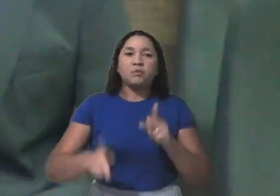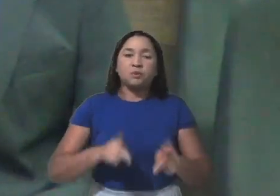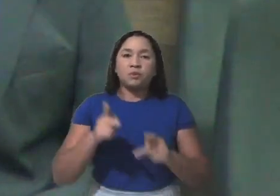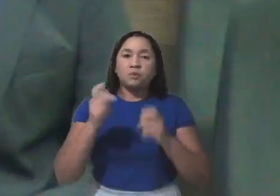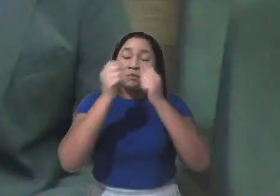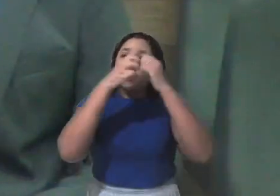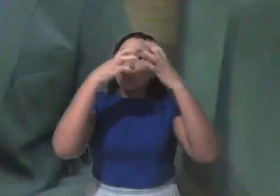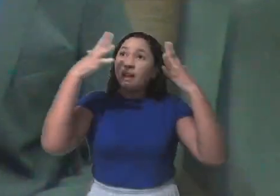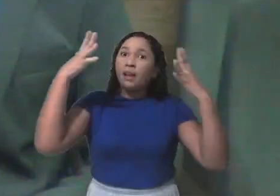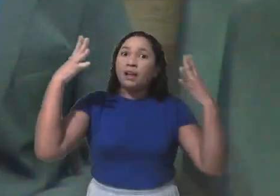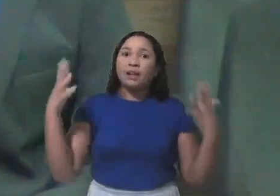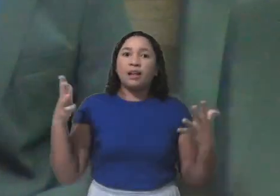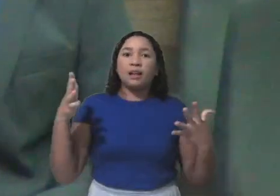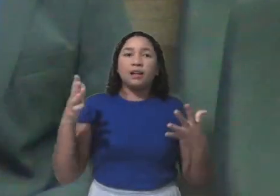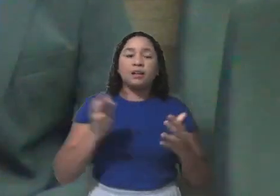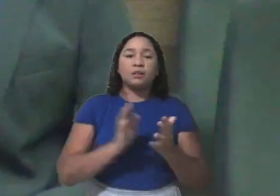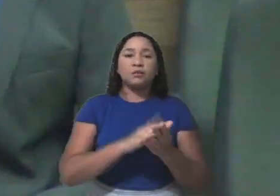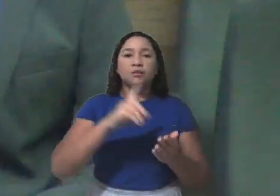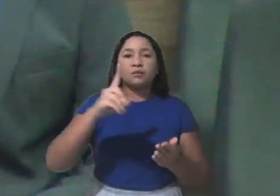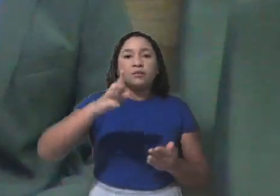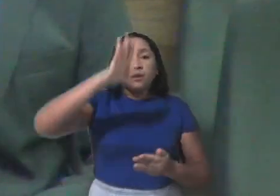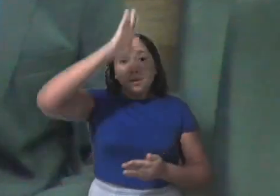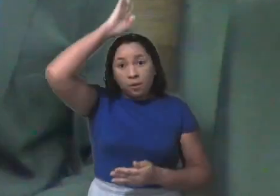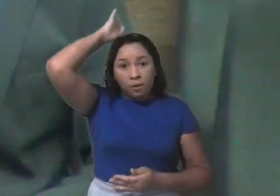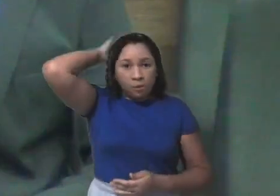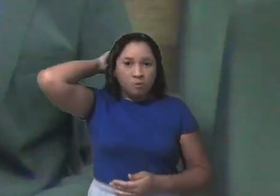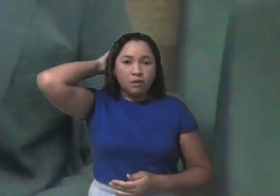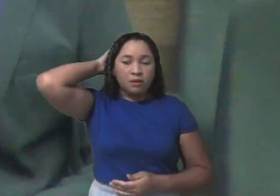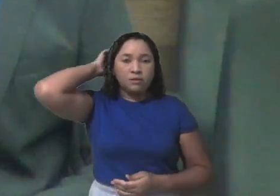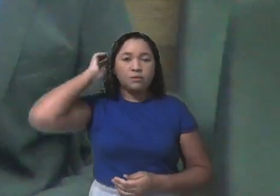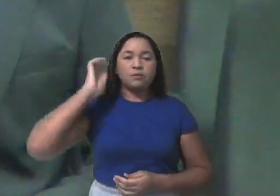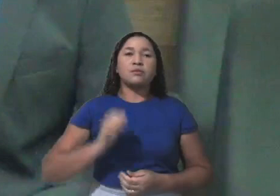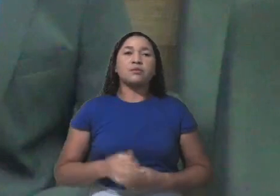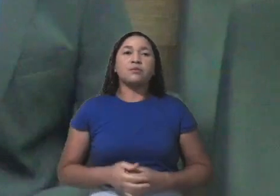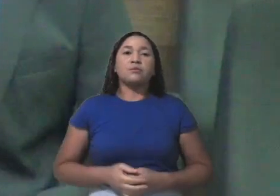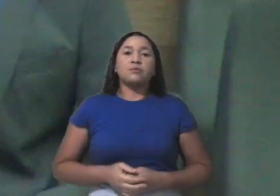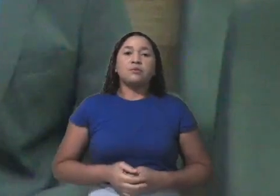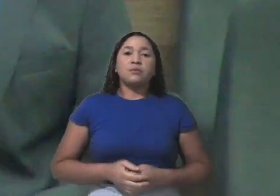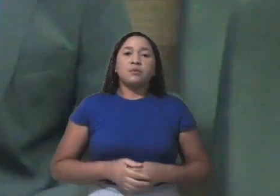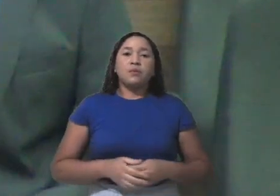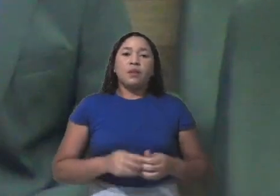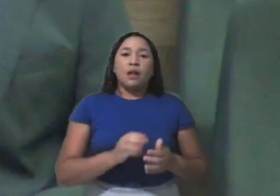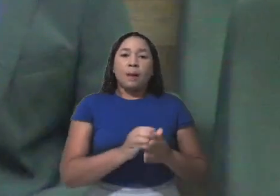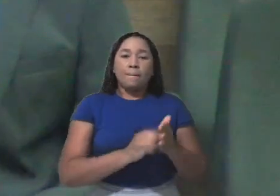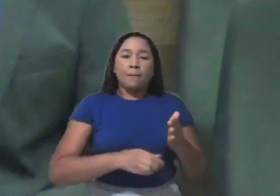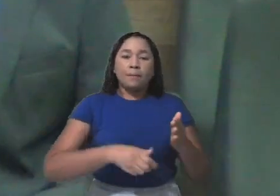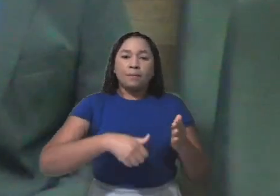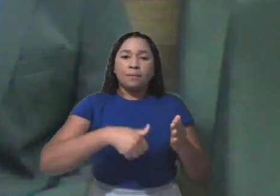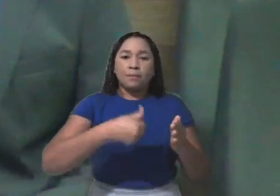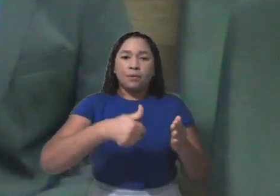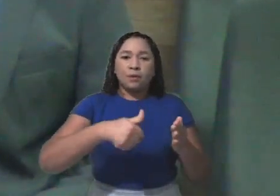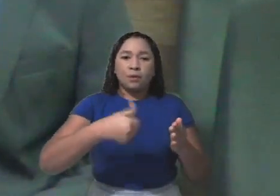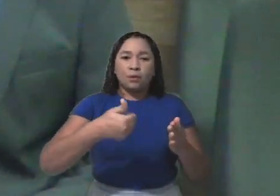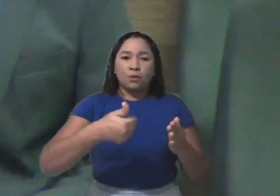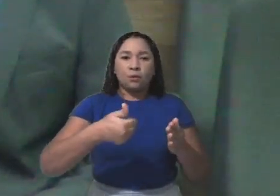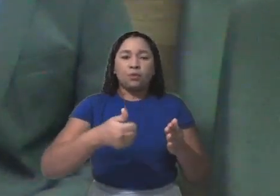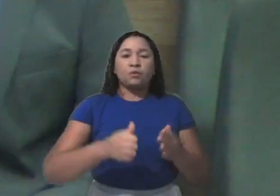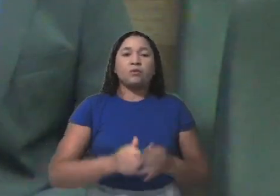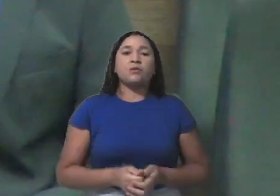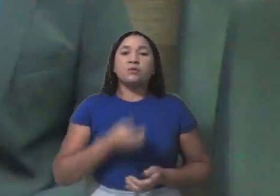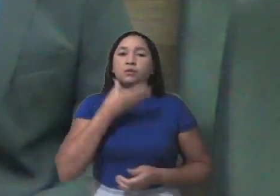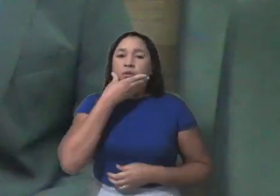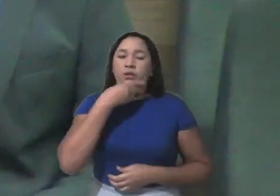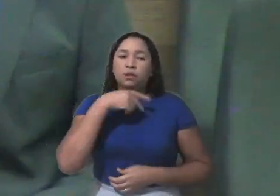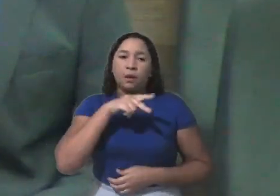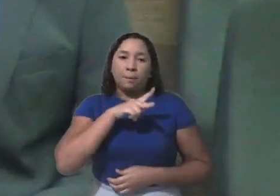a oportunidade de mais à frente estudarmos com afinco. Mas em Romanos 11, Paulo deixa bem claro que há